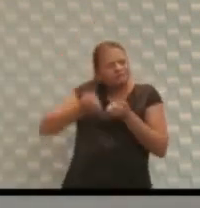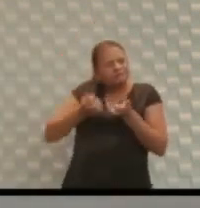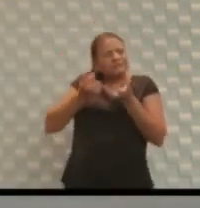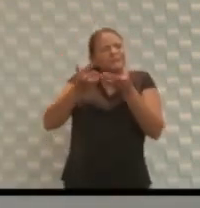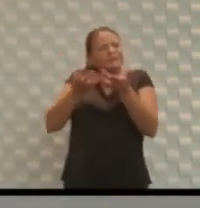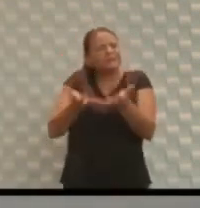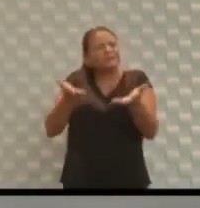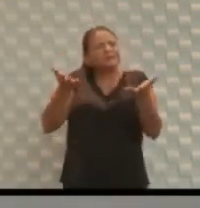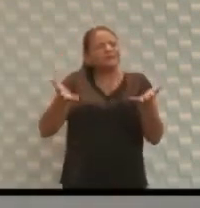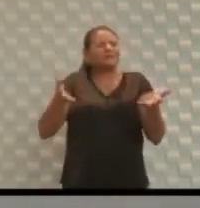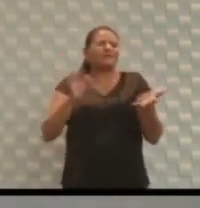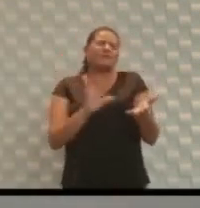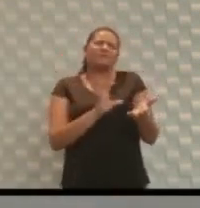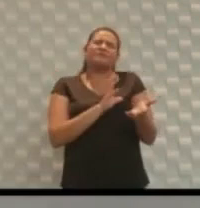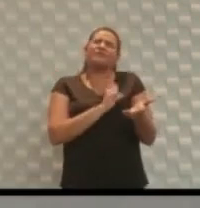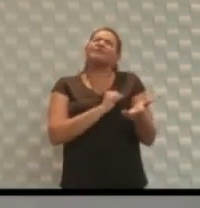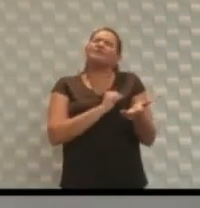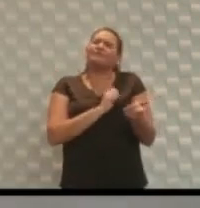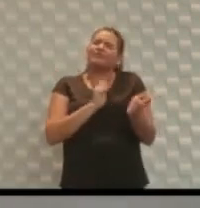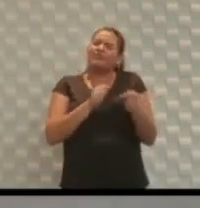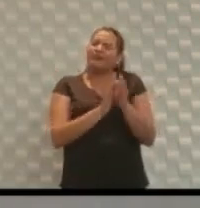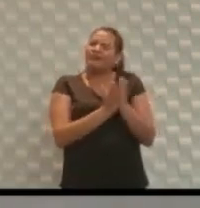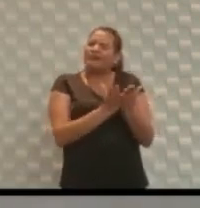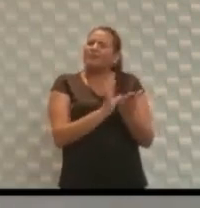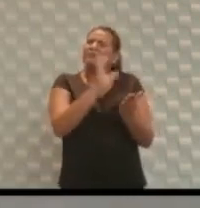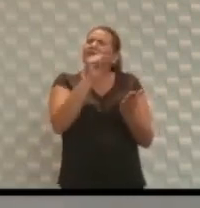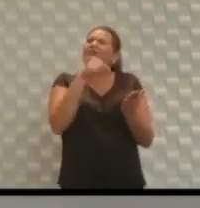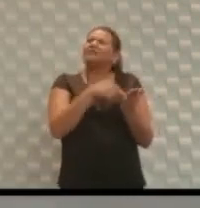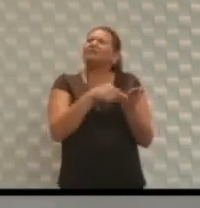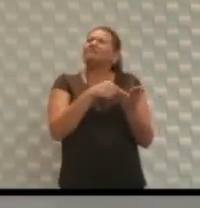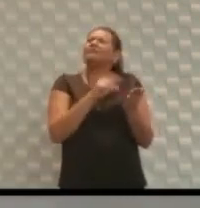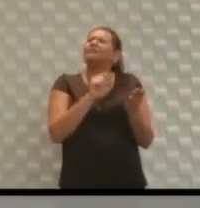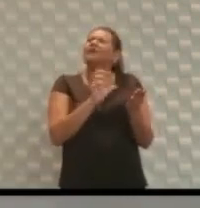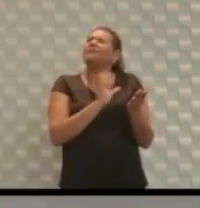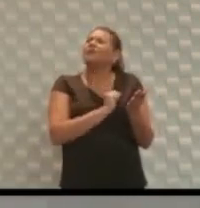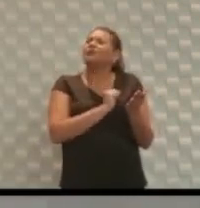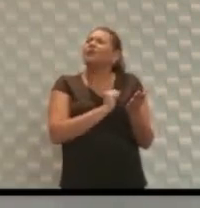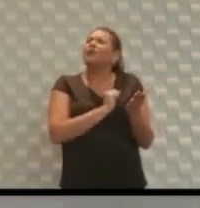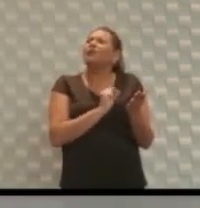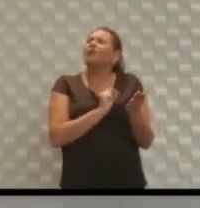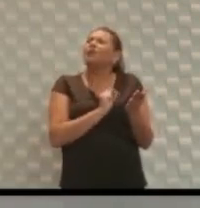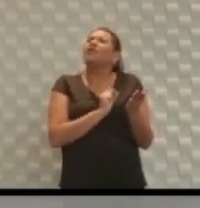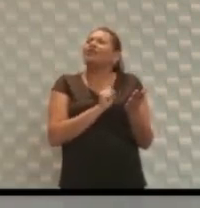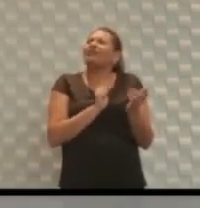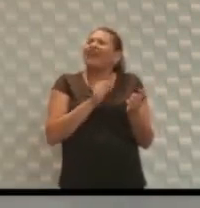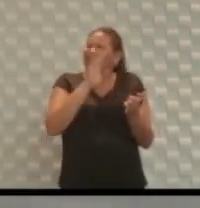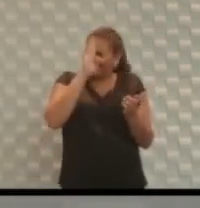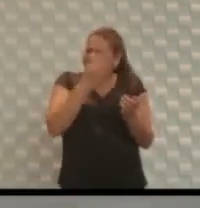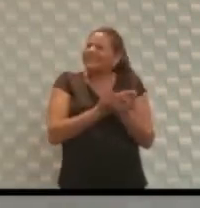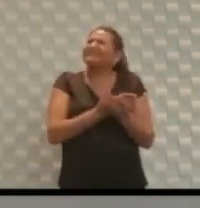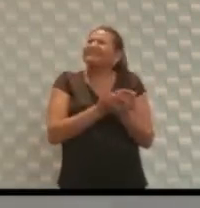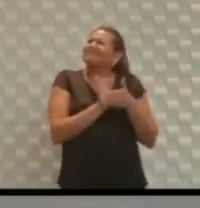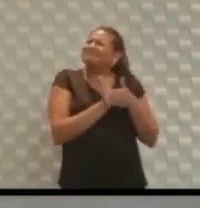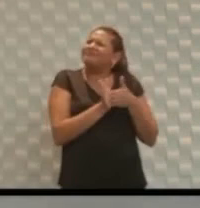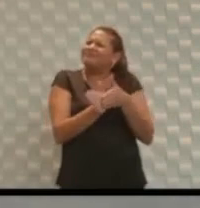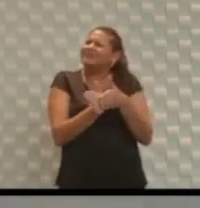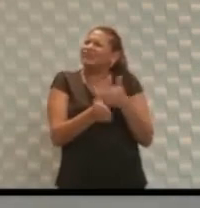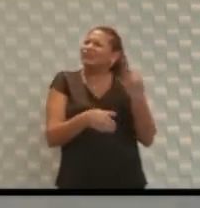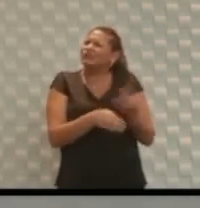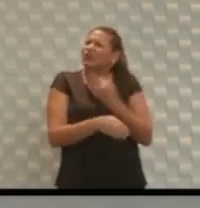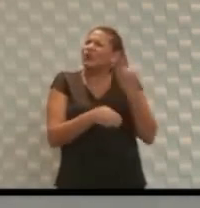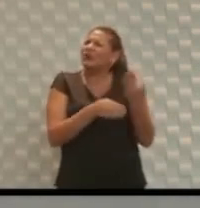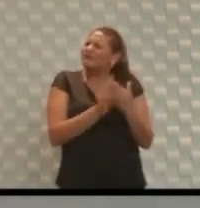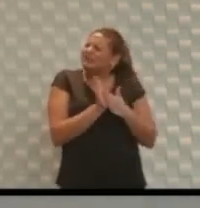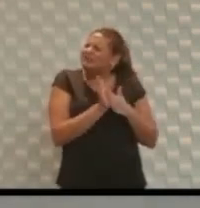com aquele amor que a Tua palavra diz, que tudo crê, tudo sofre, tudo suporta. Senhor Deus, nós queremos amar